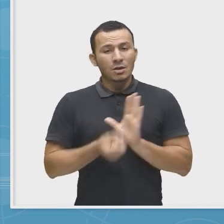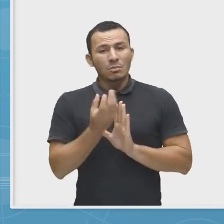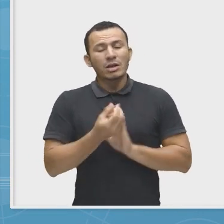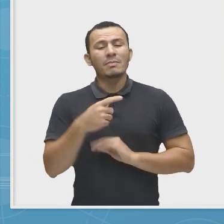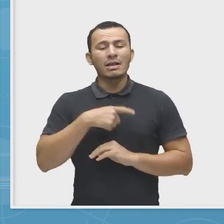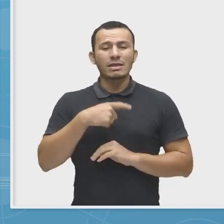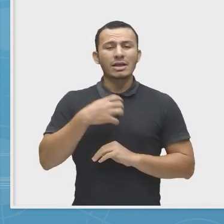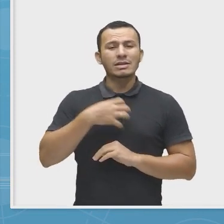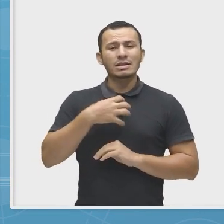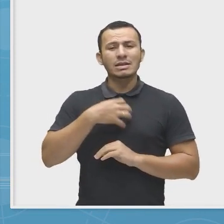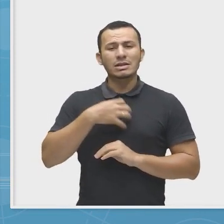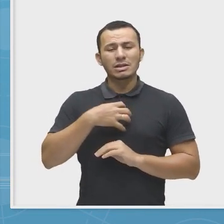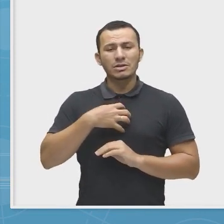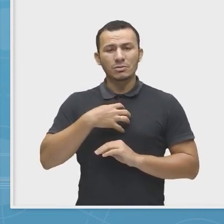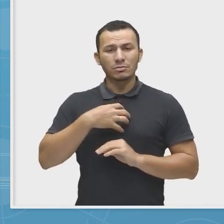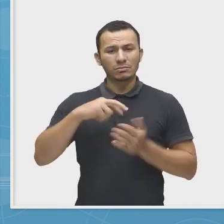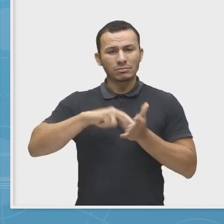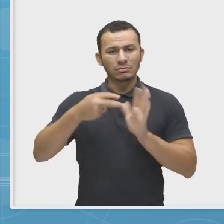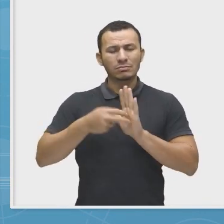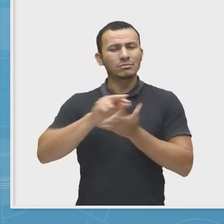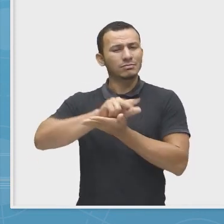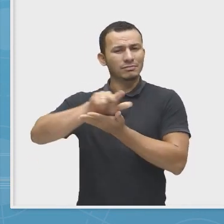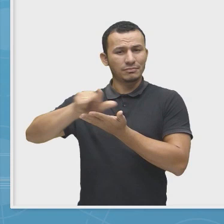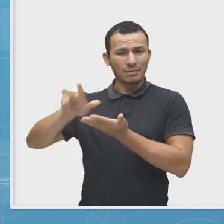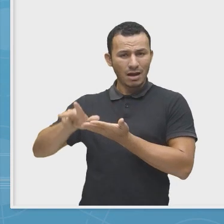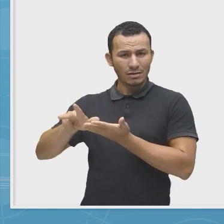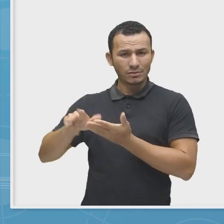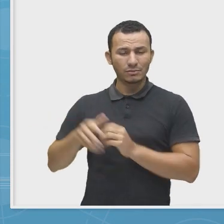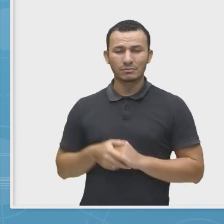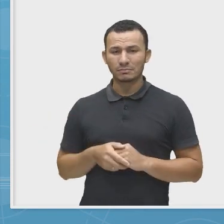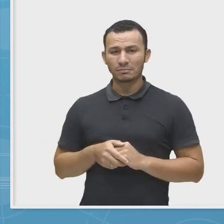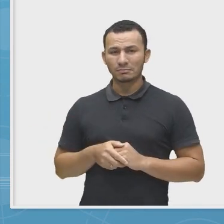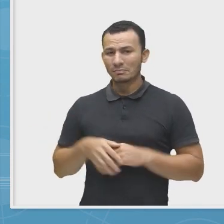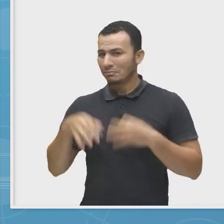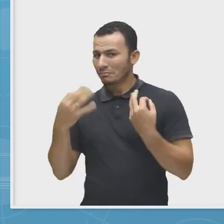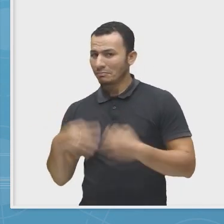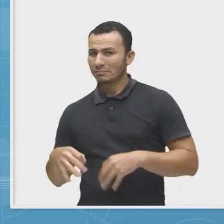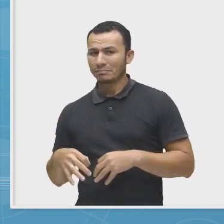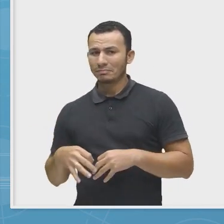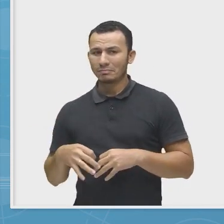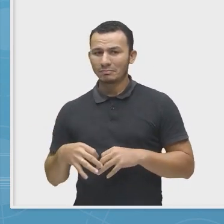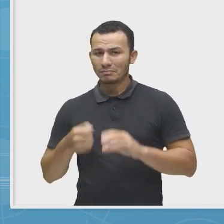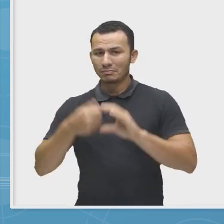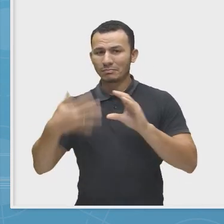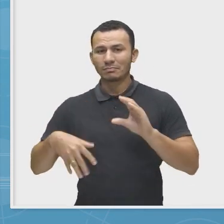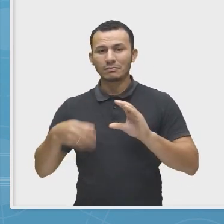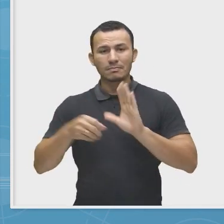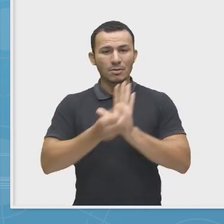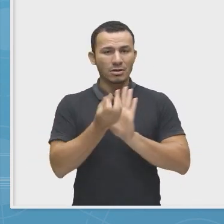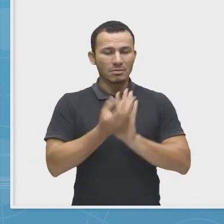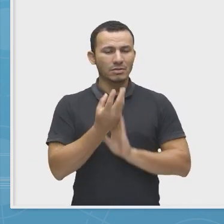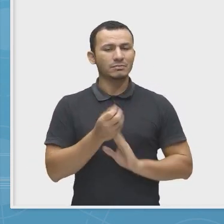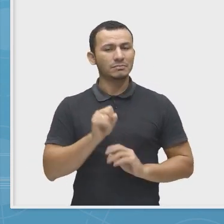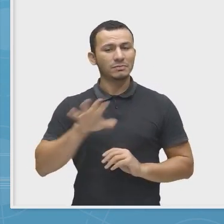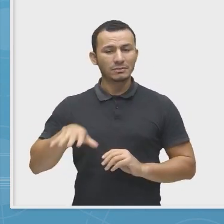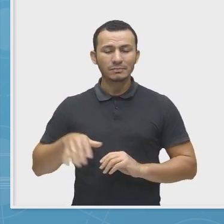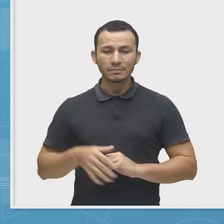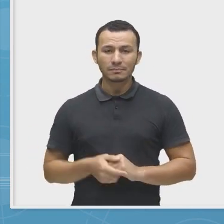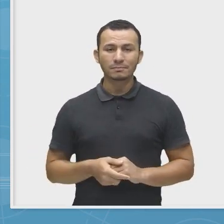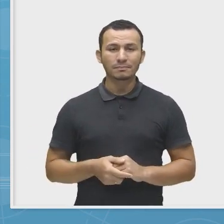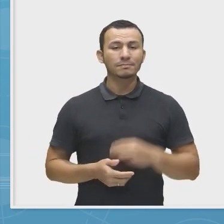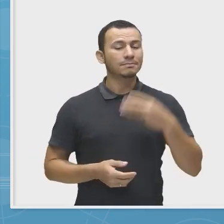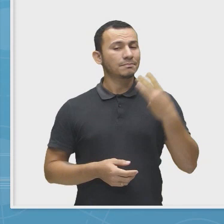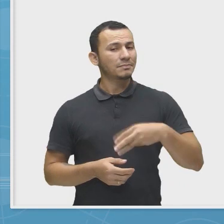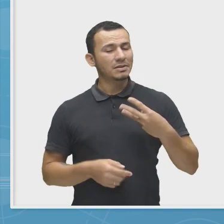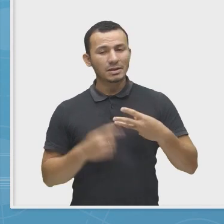meio do texto escrito. É uma afirmação verdadeira em relação às características do poema? Também, tem tudo a ver. E o